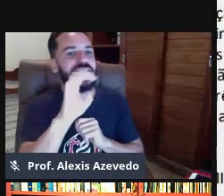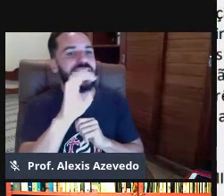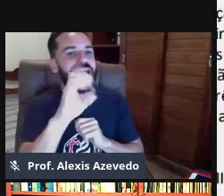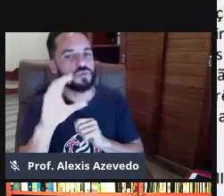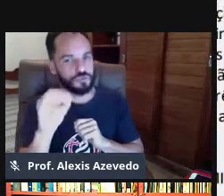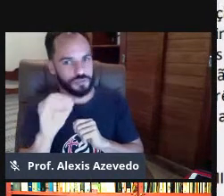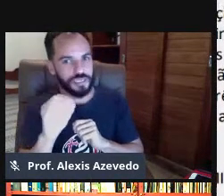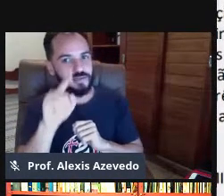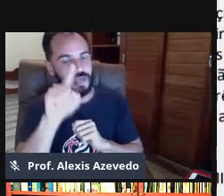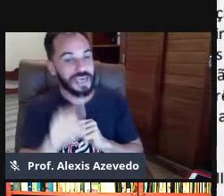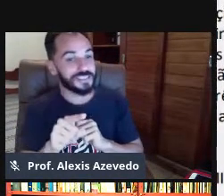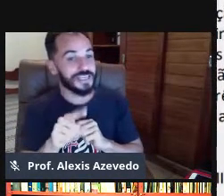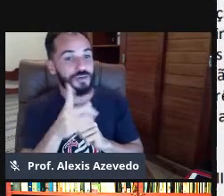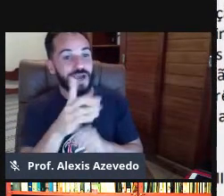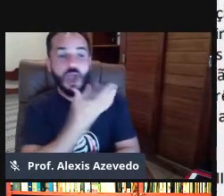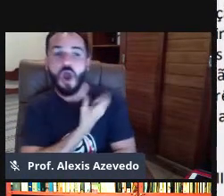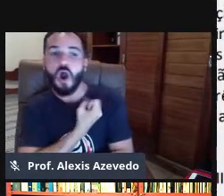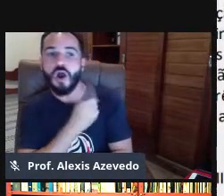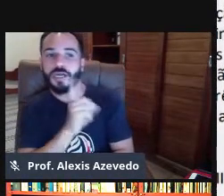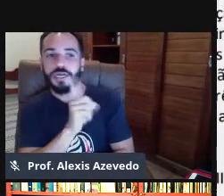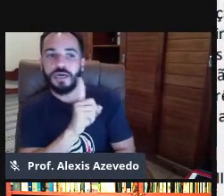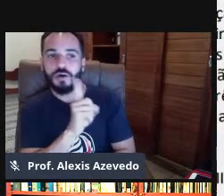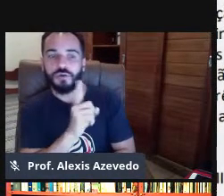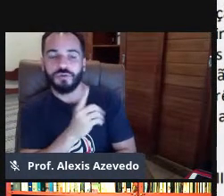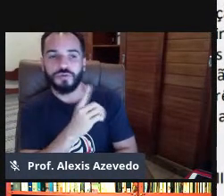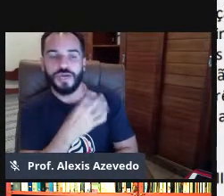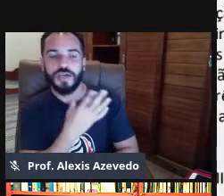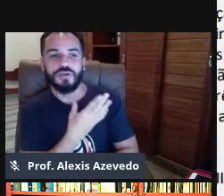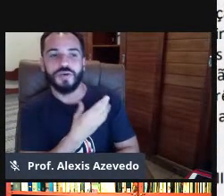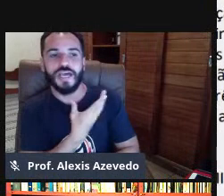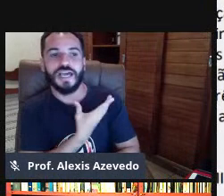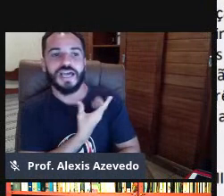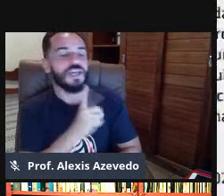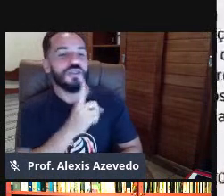dos créditos, né? Que também leva à divisão,